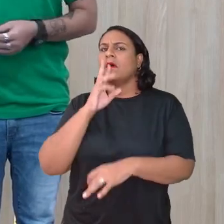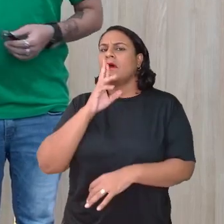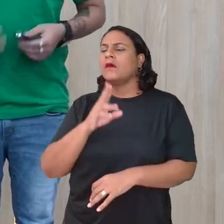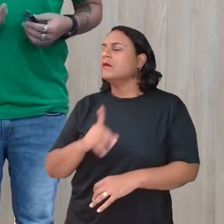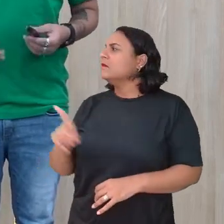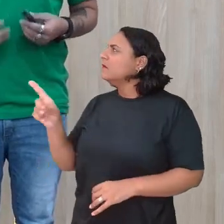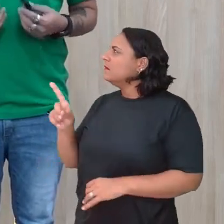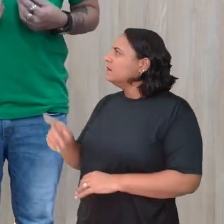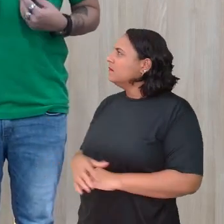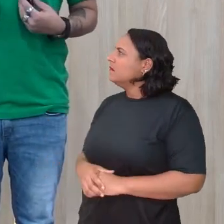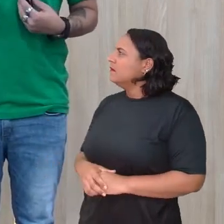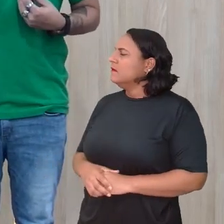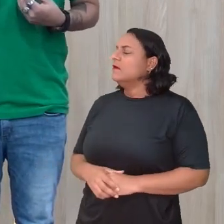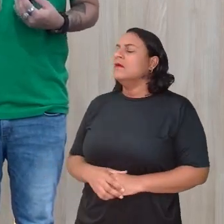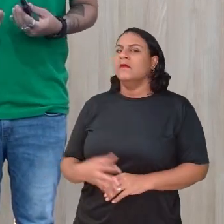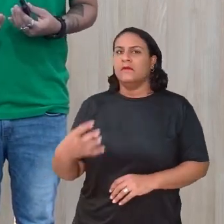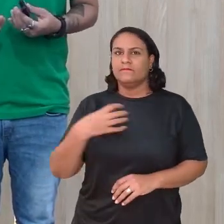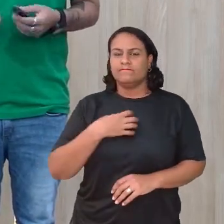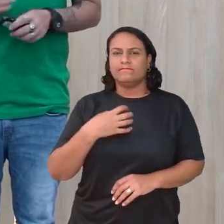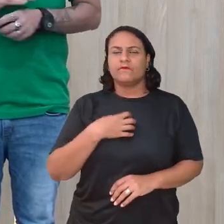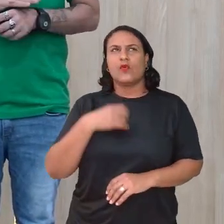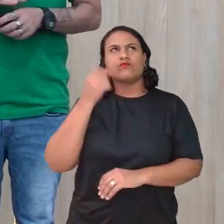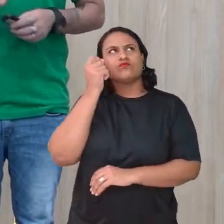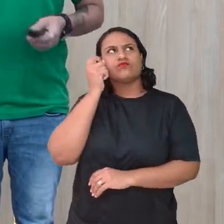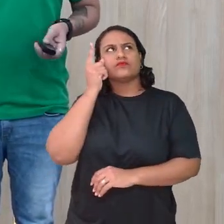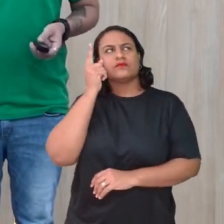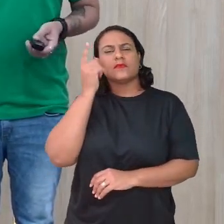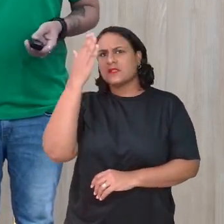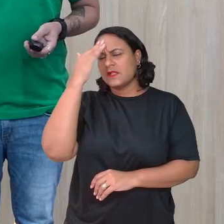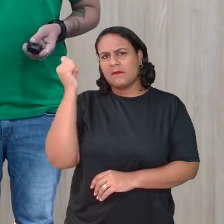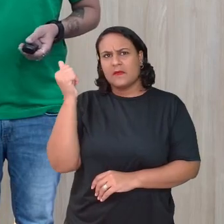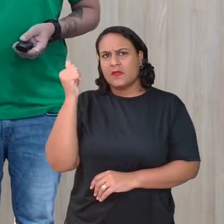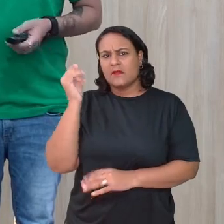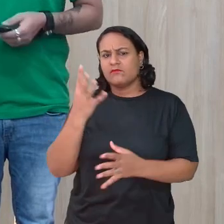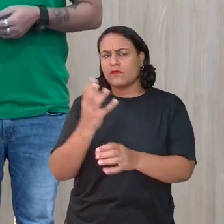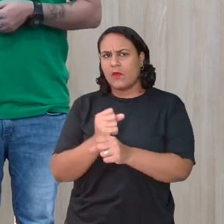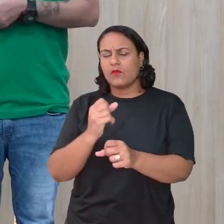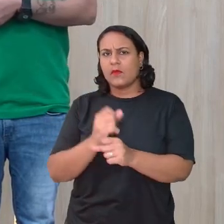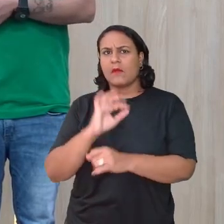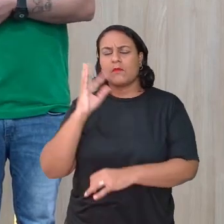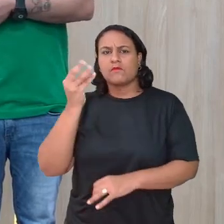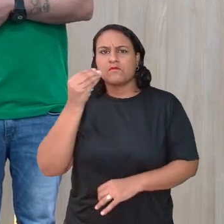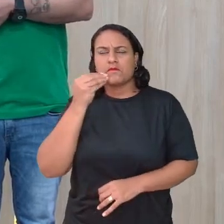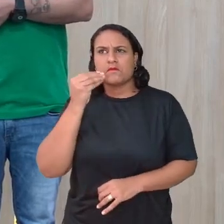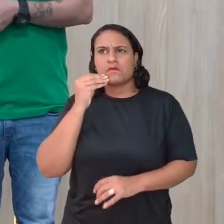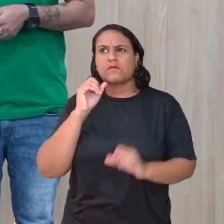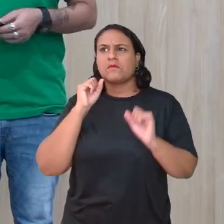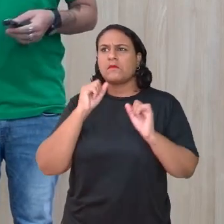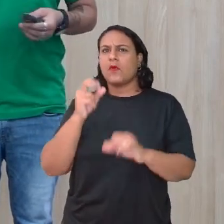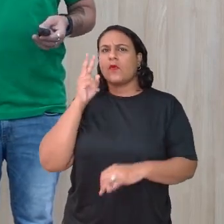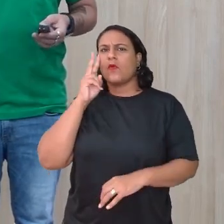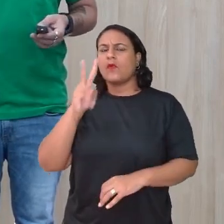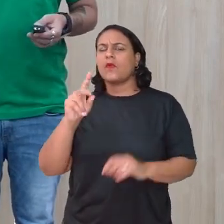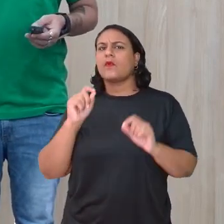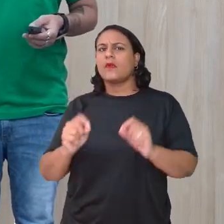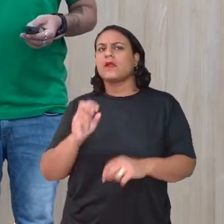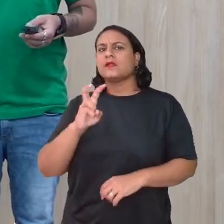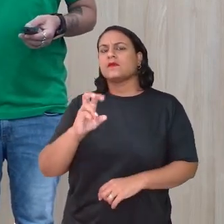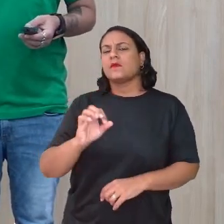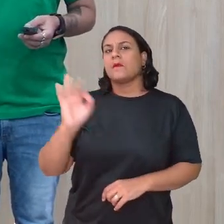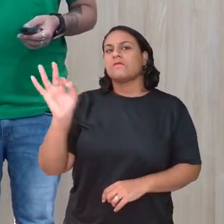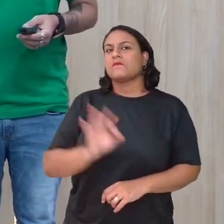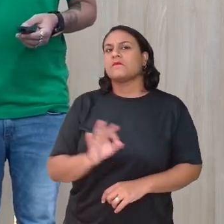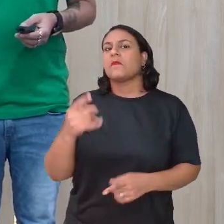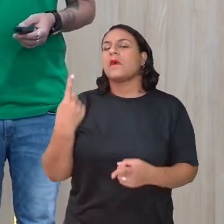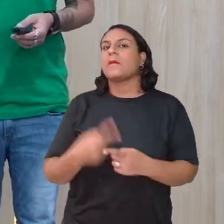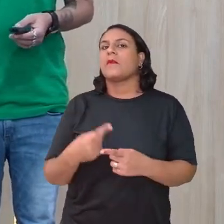né? Ou seja, de forma intuitiva, sem saber calcular a probabilidade, nós poderíamos olhar ali e dizer que é 50%,